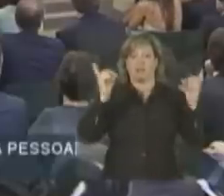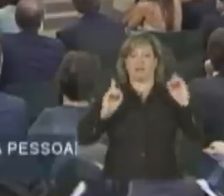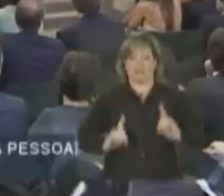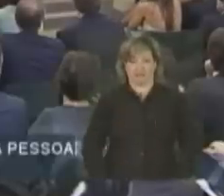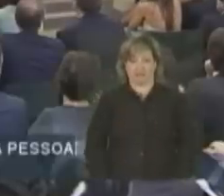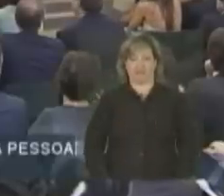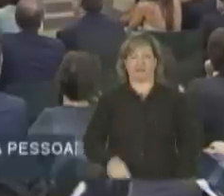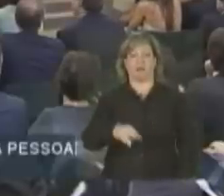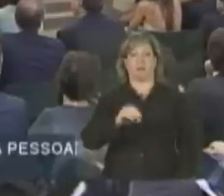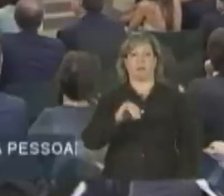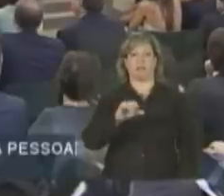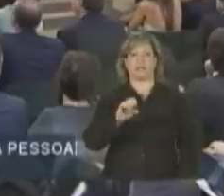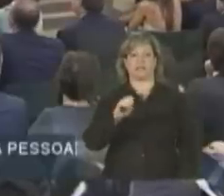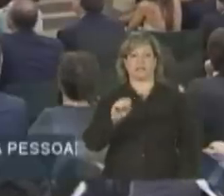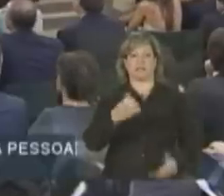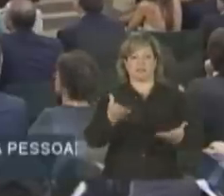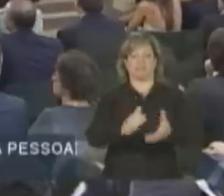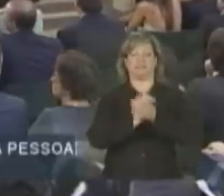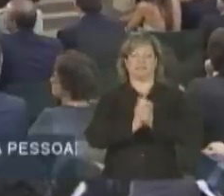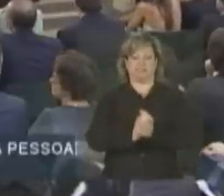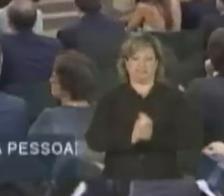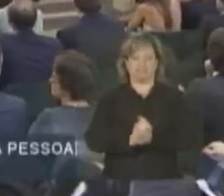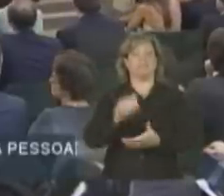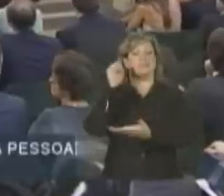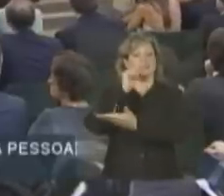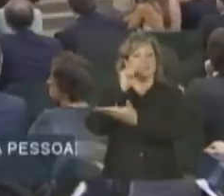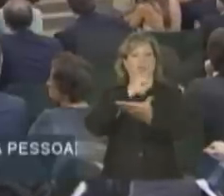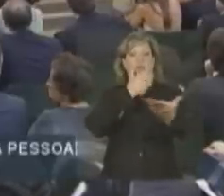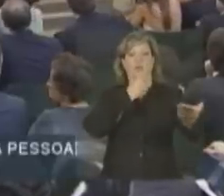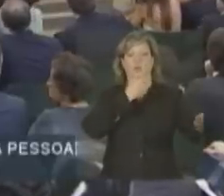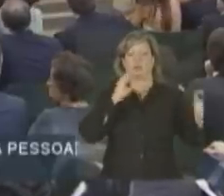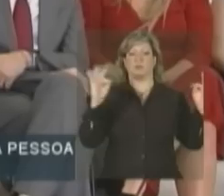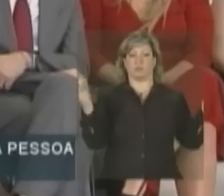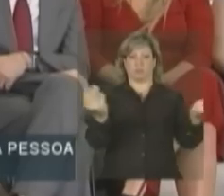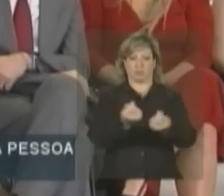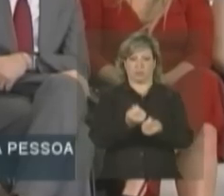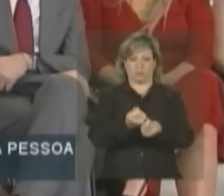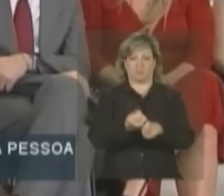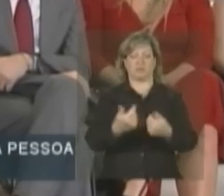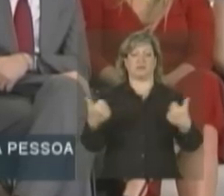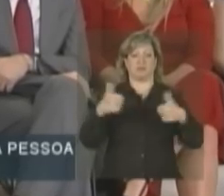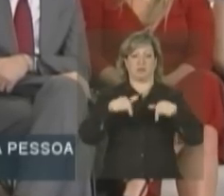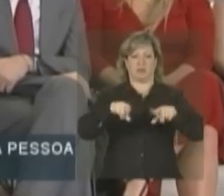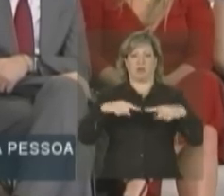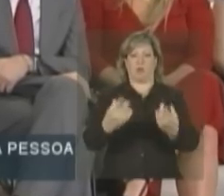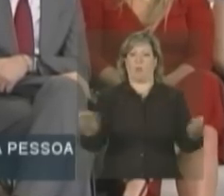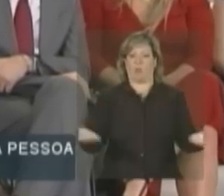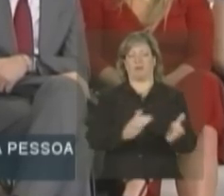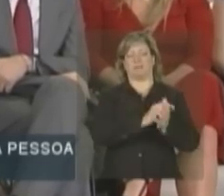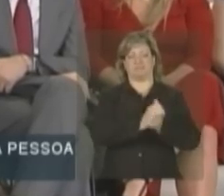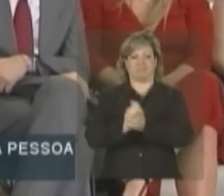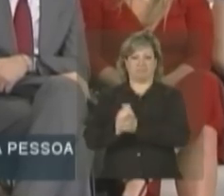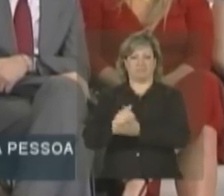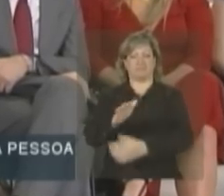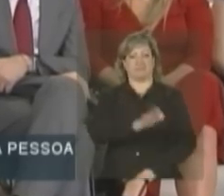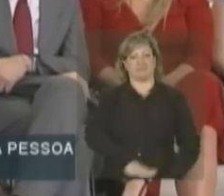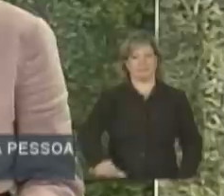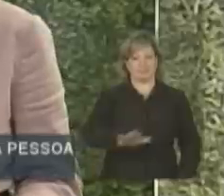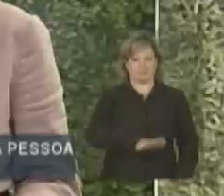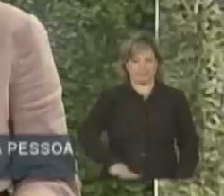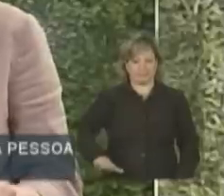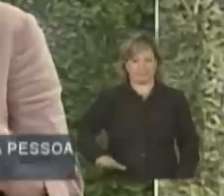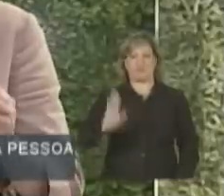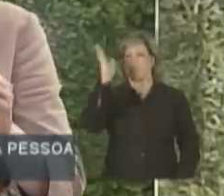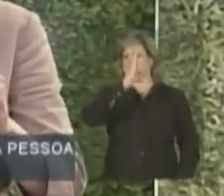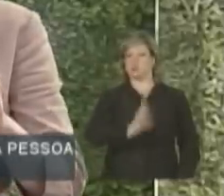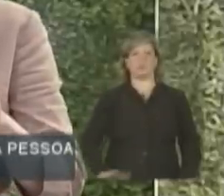Deficiência, Moisés Bauer. Senhores e senhoras que acompanham essa solenidade. Crianças,